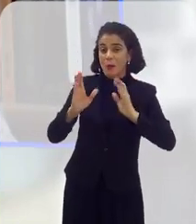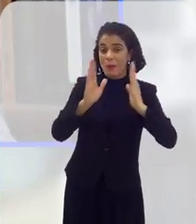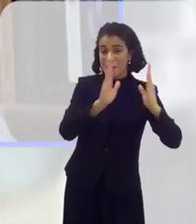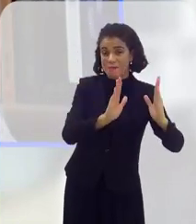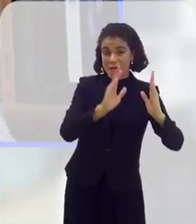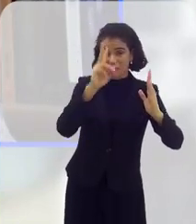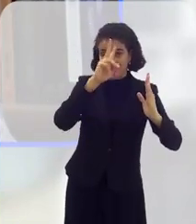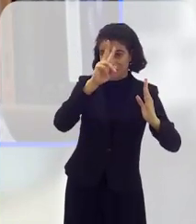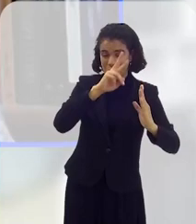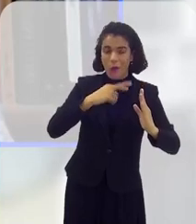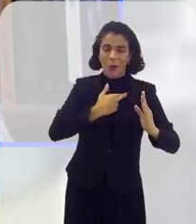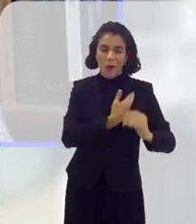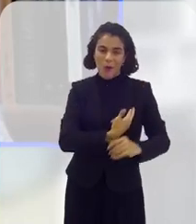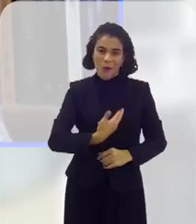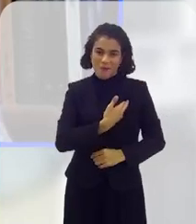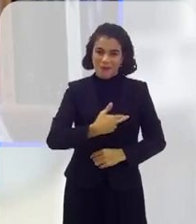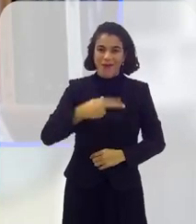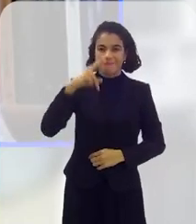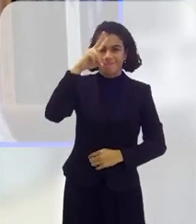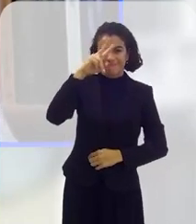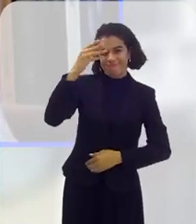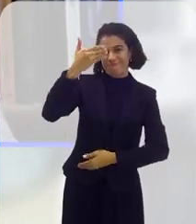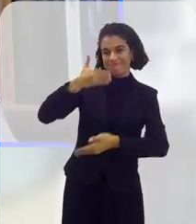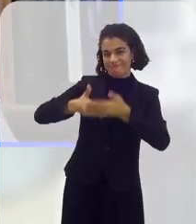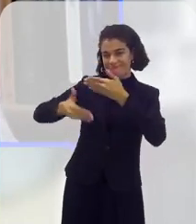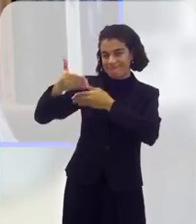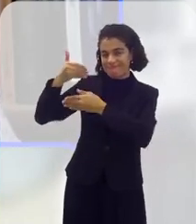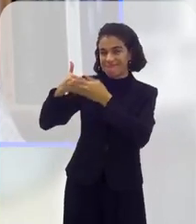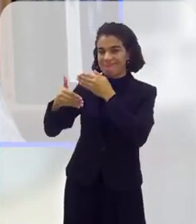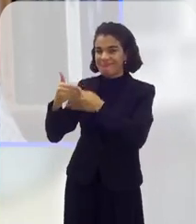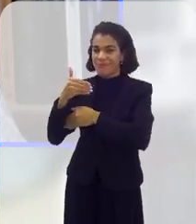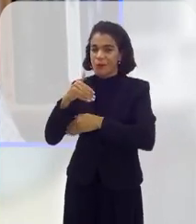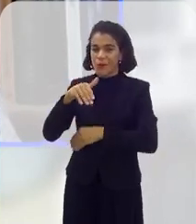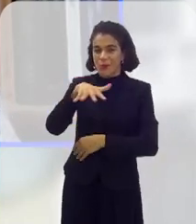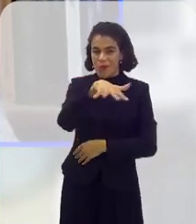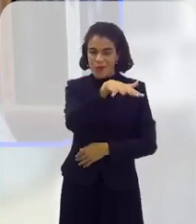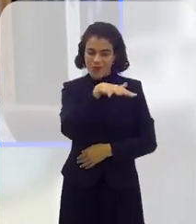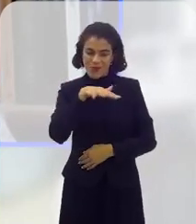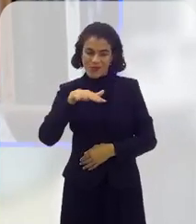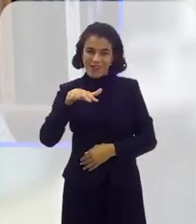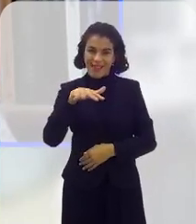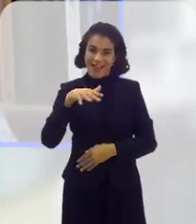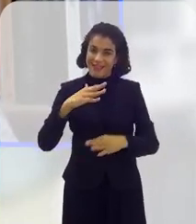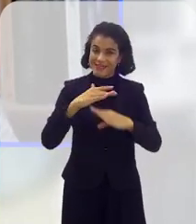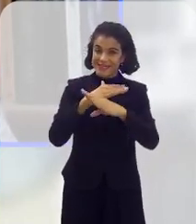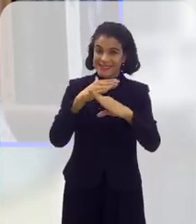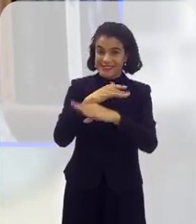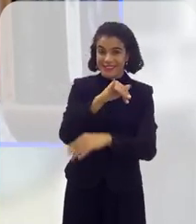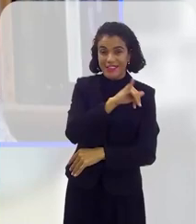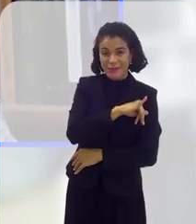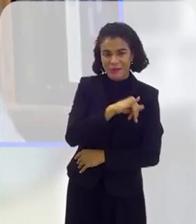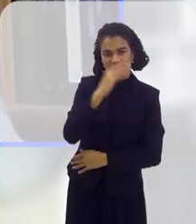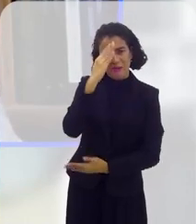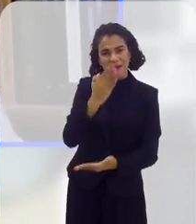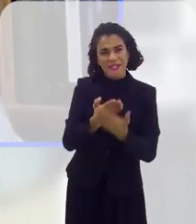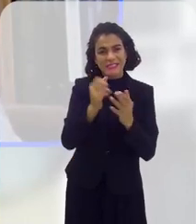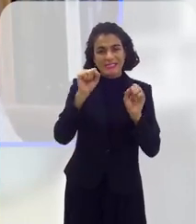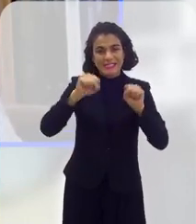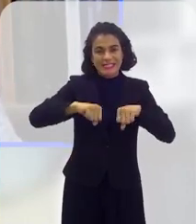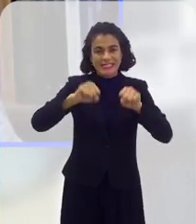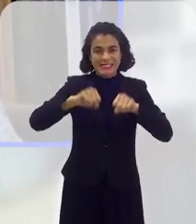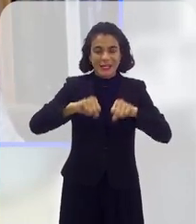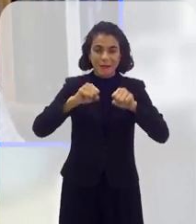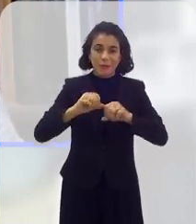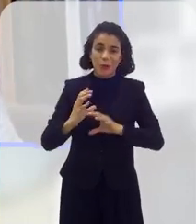parte histórica, sobre romances históricos, com cenário no Rio de Janeiro. Eu acredito que sim, eu acredito